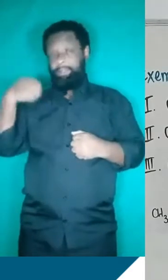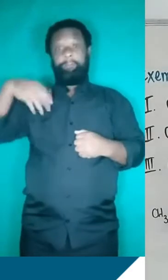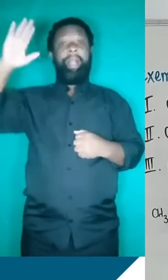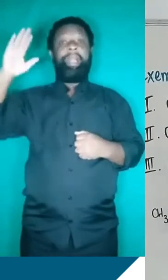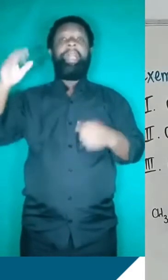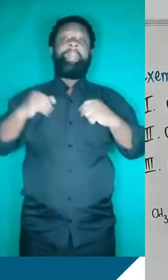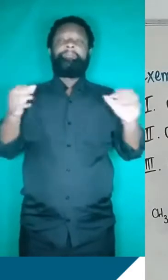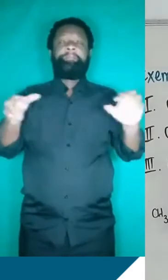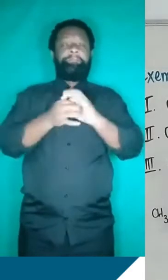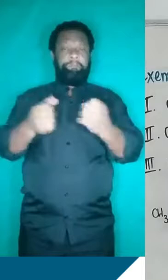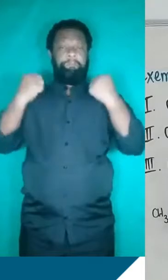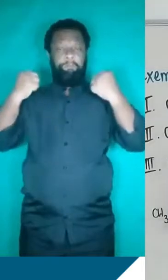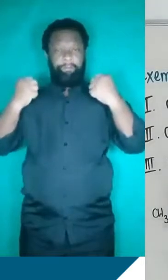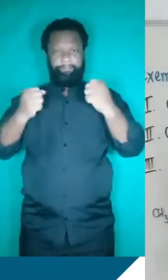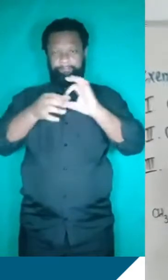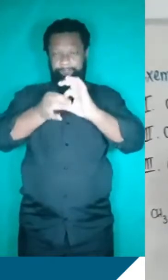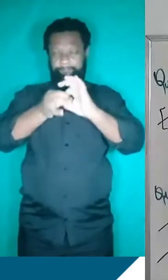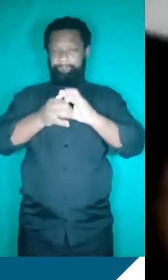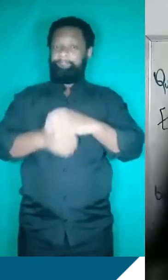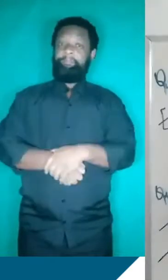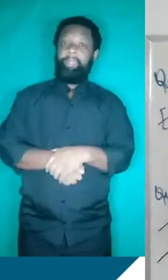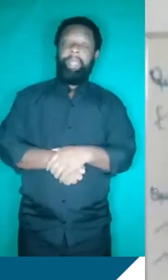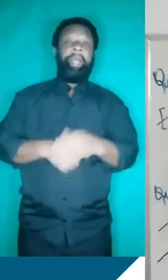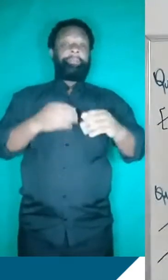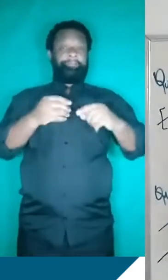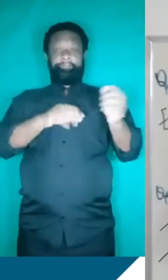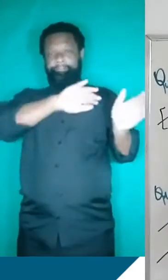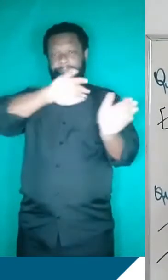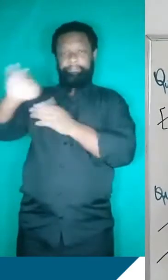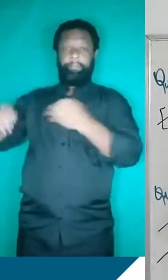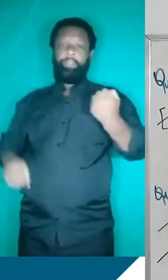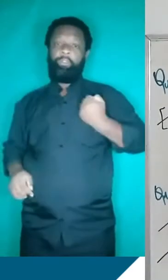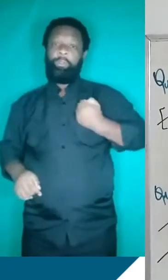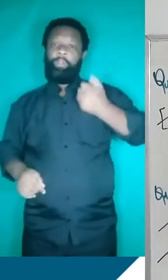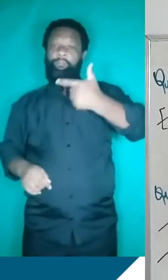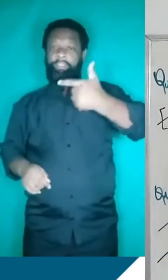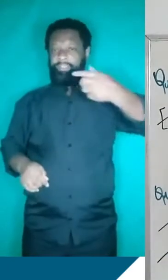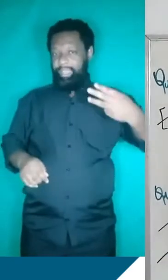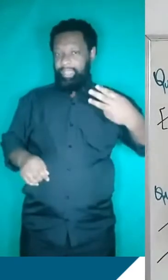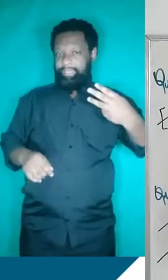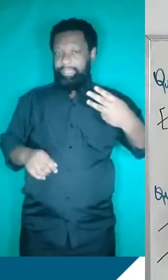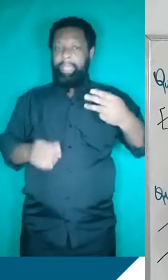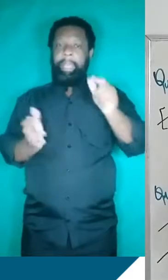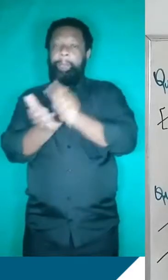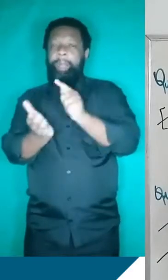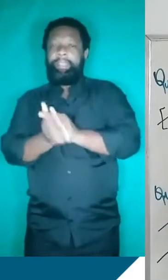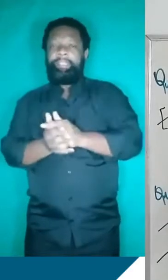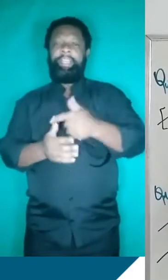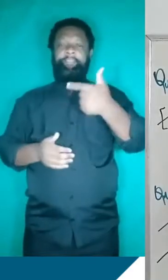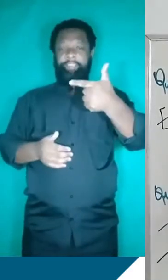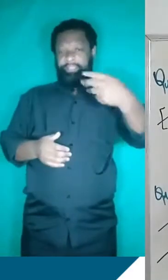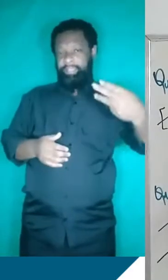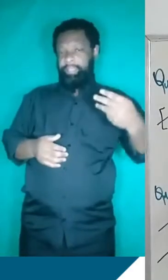essa interação acaba sendo mais forte, tudo bem? Bom, pessoal, a próxima questão é a questão 23 do Enem, ela está na página 97, diz